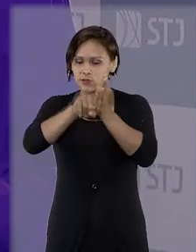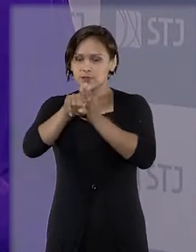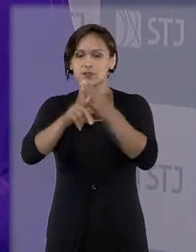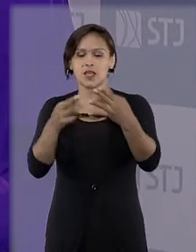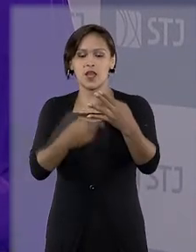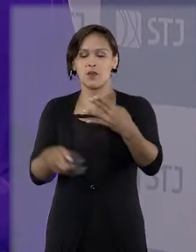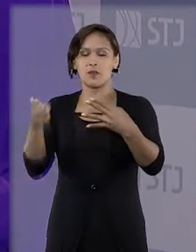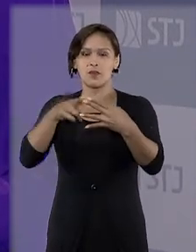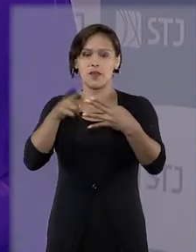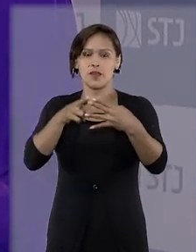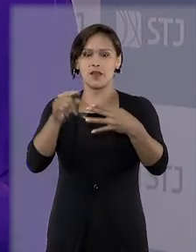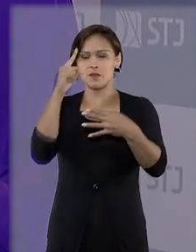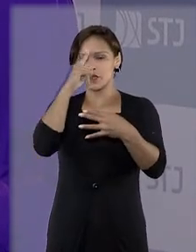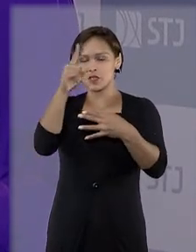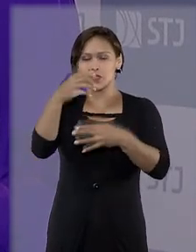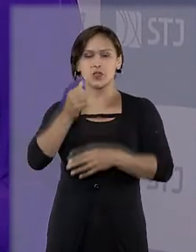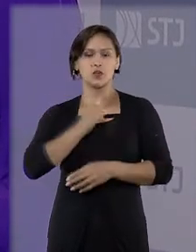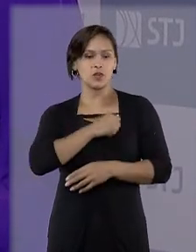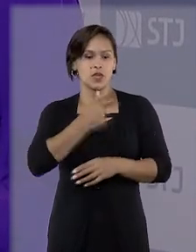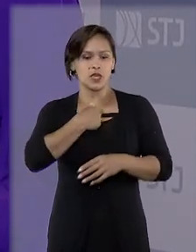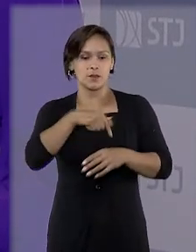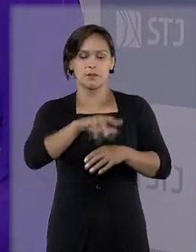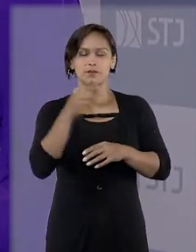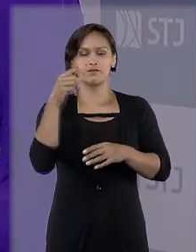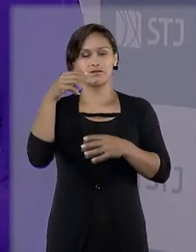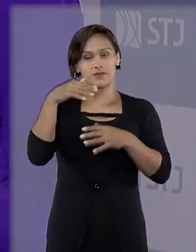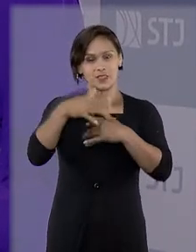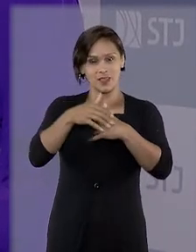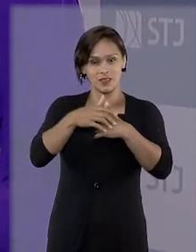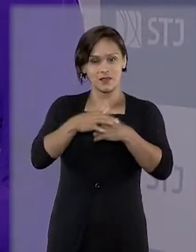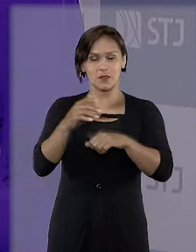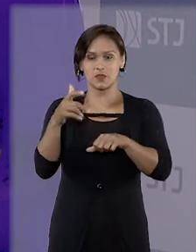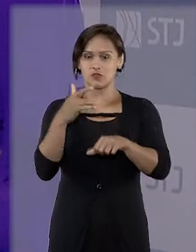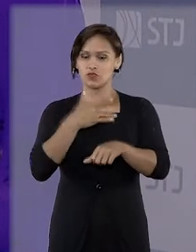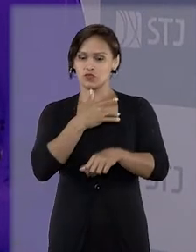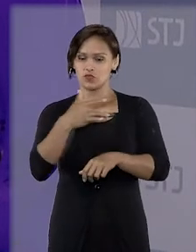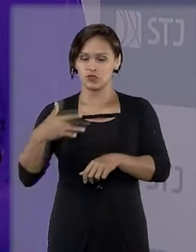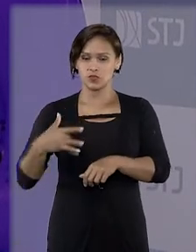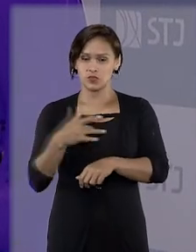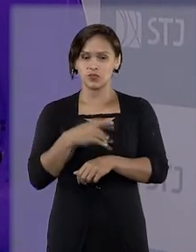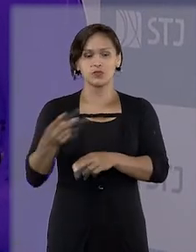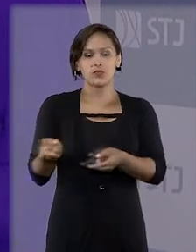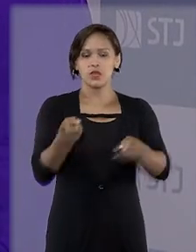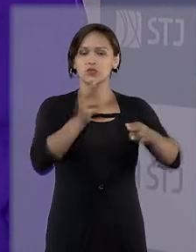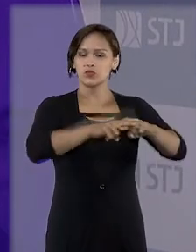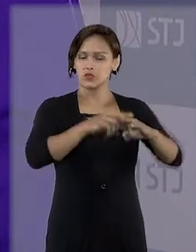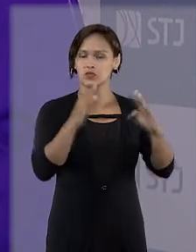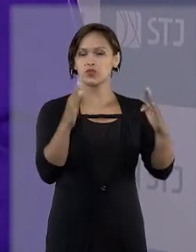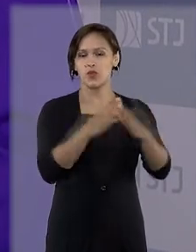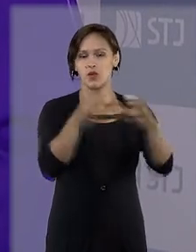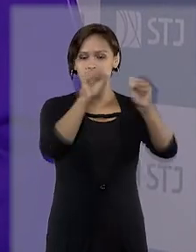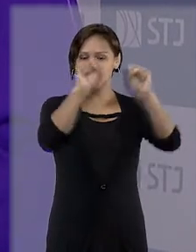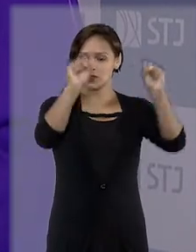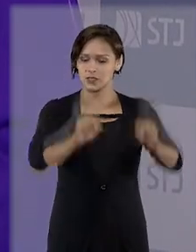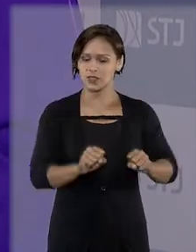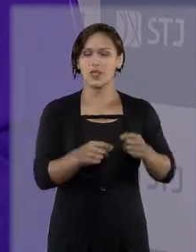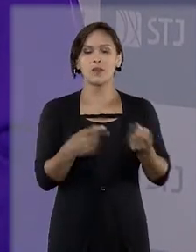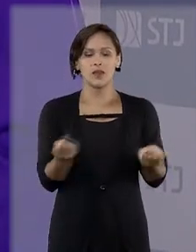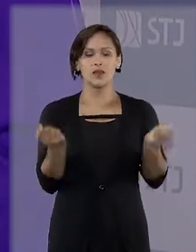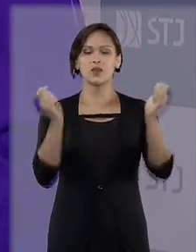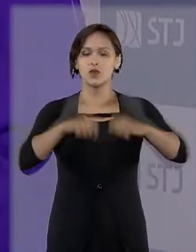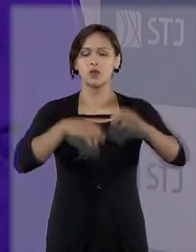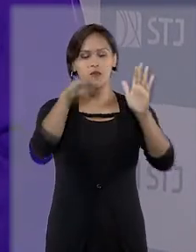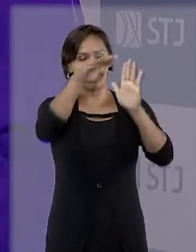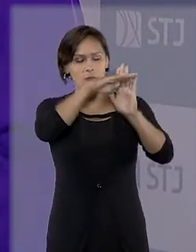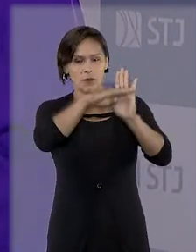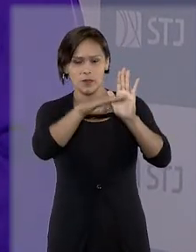agravo, o ministro ponderou que Misael Bispo fazia tratamento de saúde regular na unidade prisional e que o presídio cumpre com as